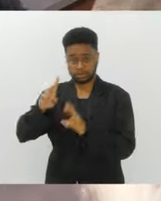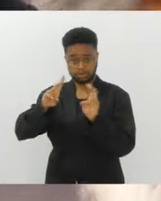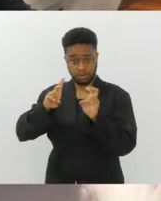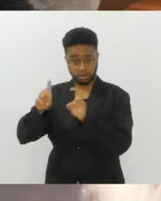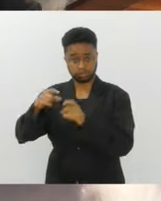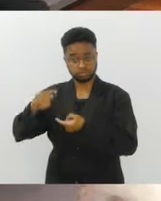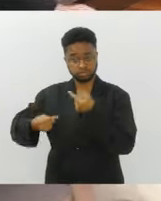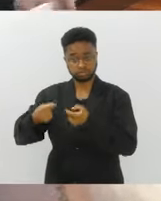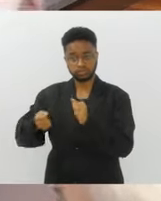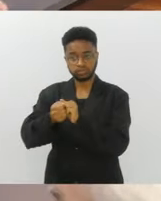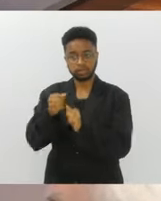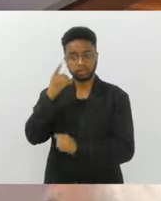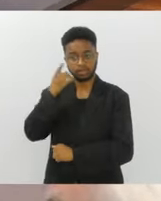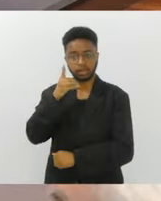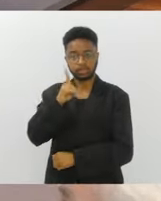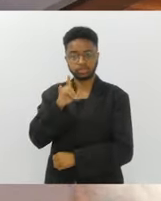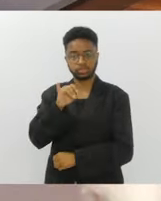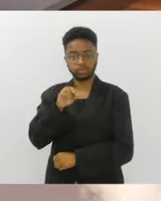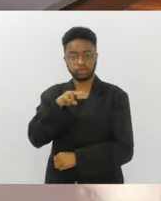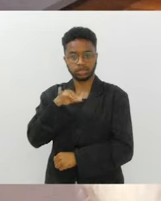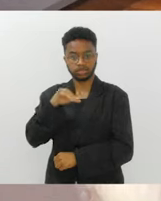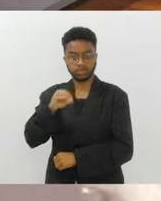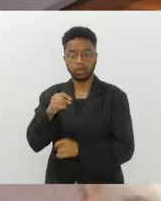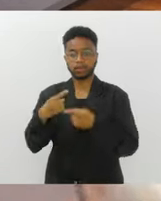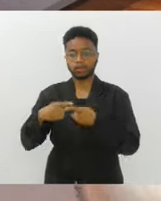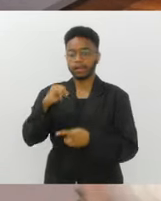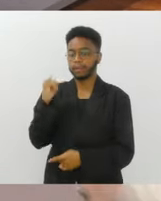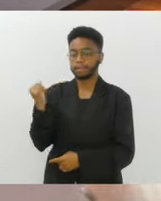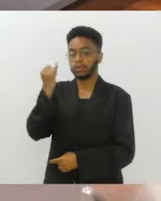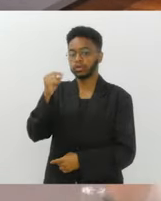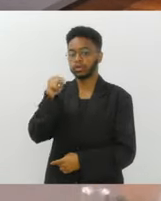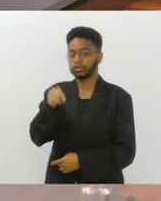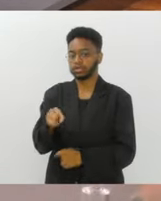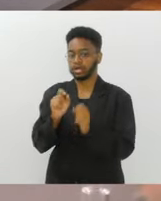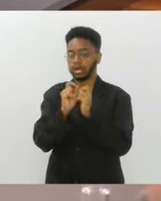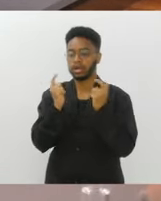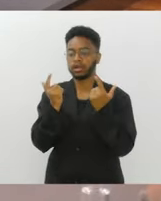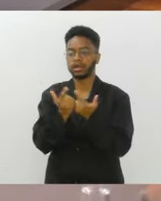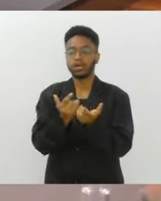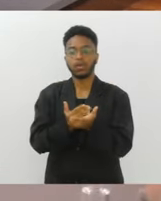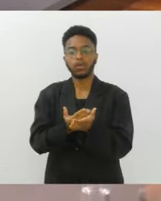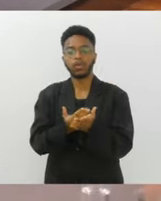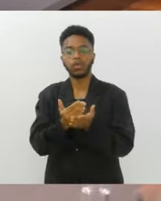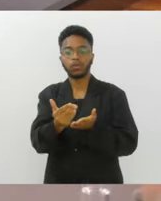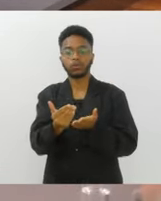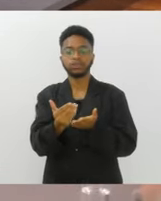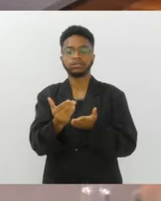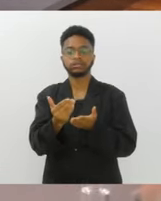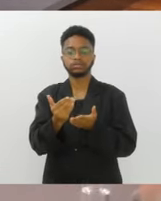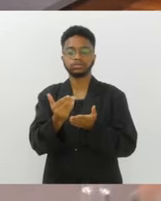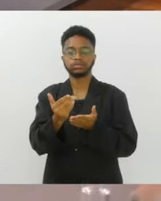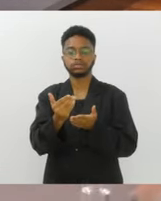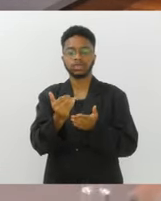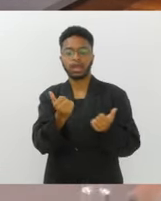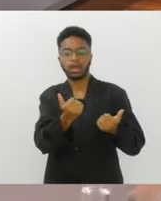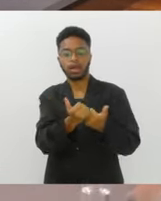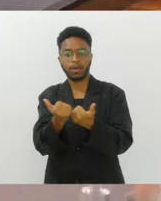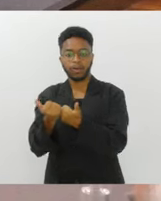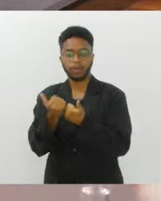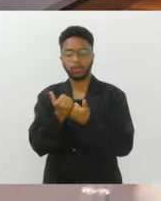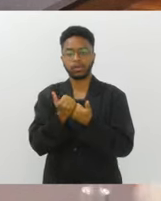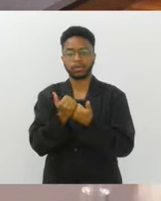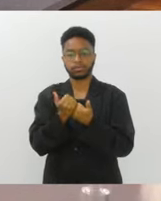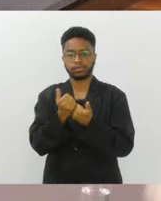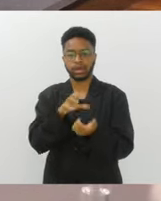deputado Dionísio Lins. É fundamental que essa casa comece a dar ensejos, a fortalecer a